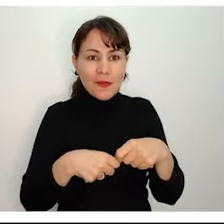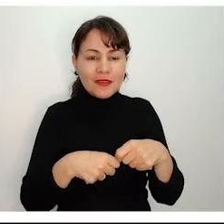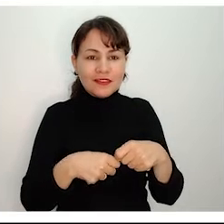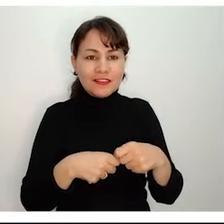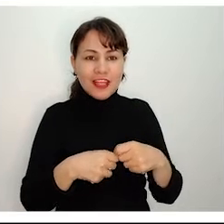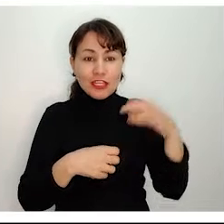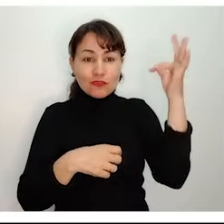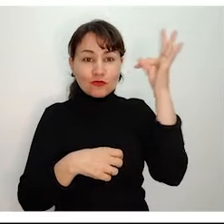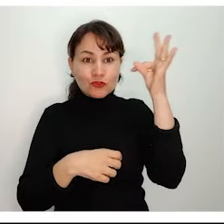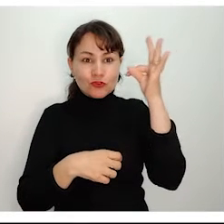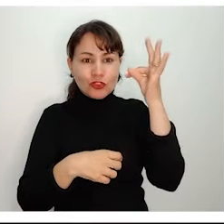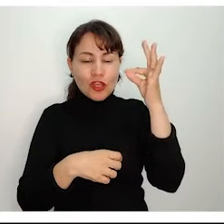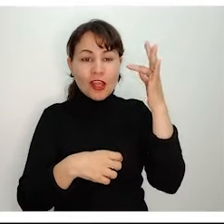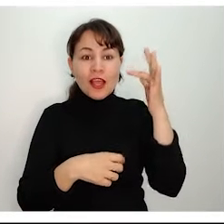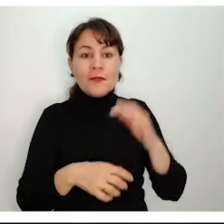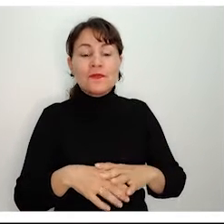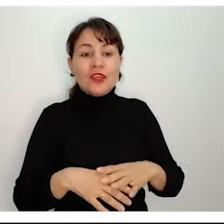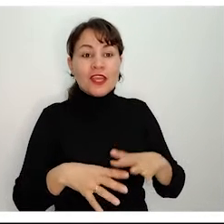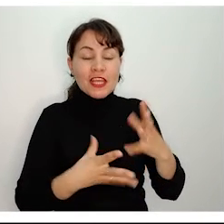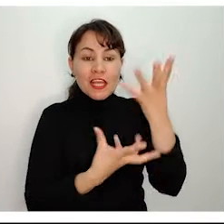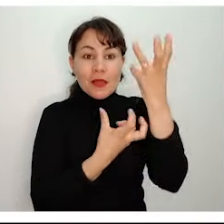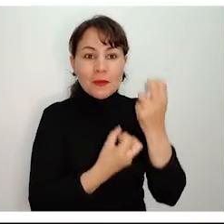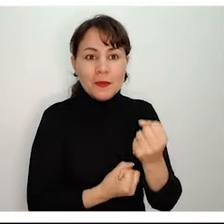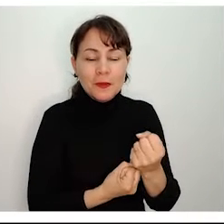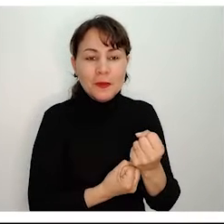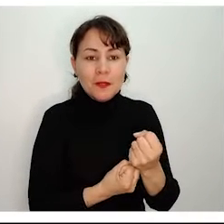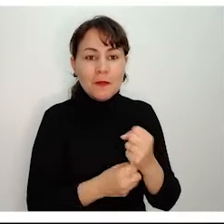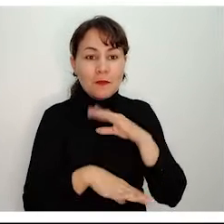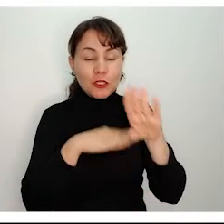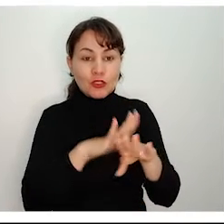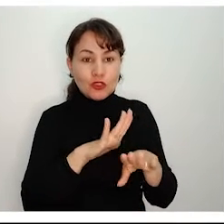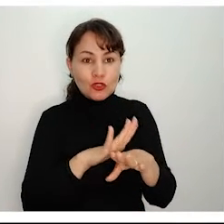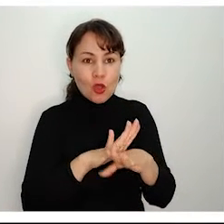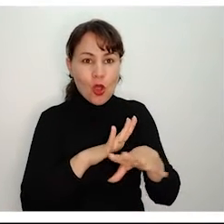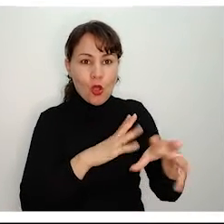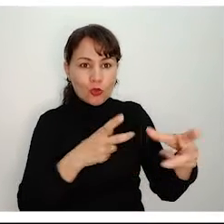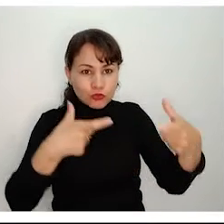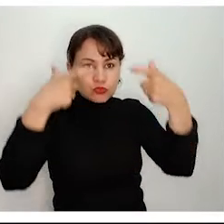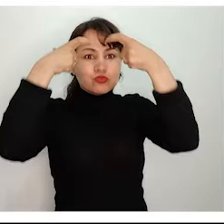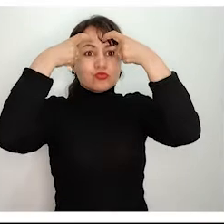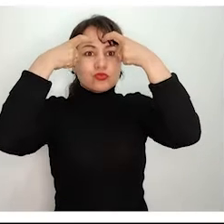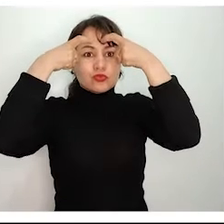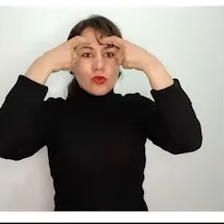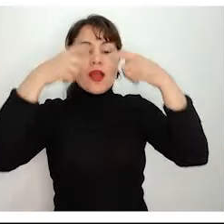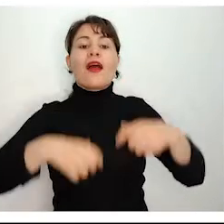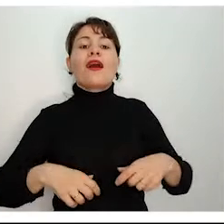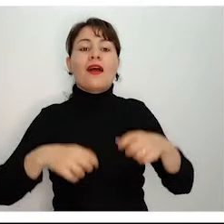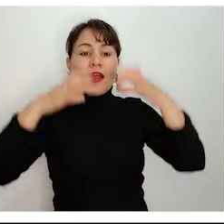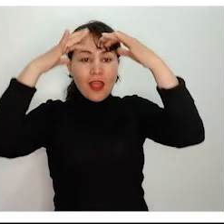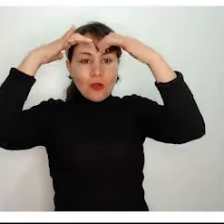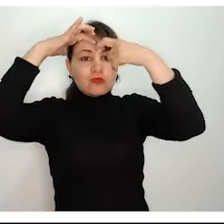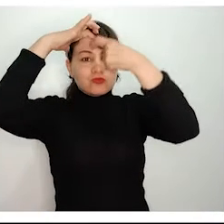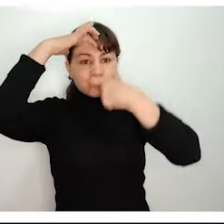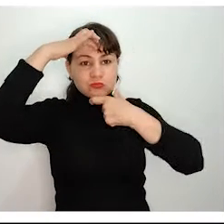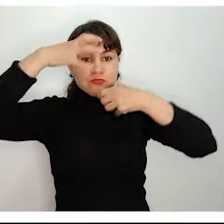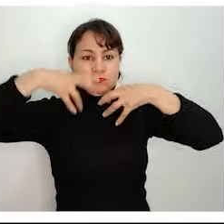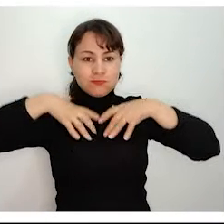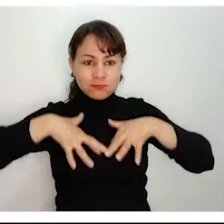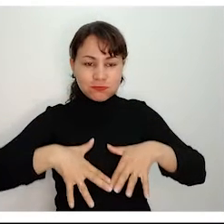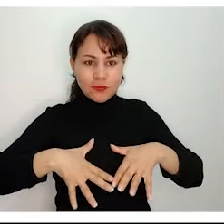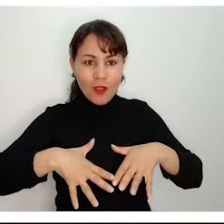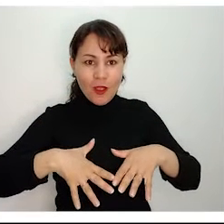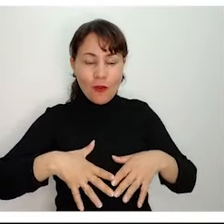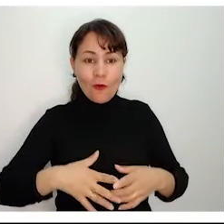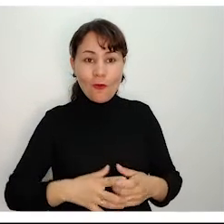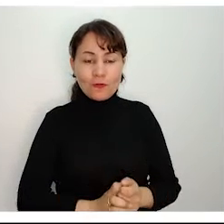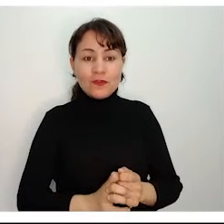a criança vai adquirindo, e quem permite todas essas aquisições é o desenvolvimento do sistema nervoso